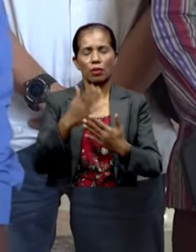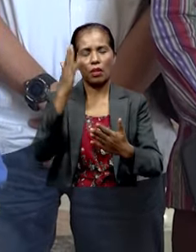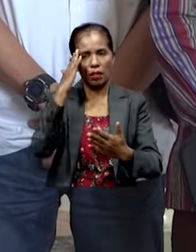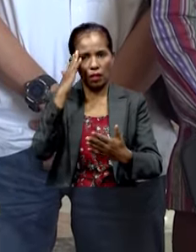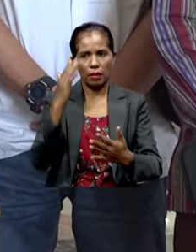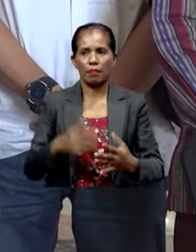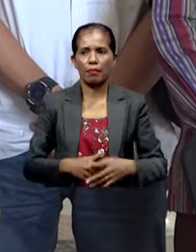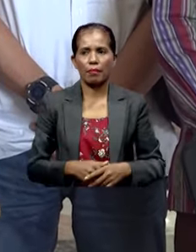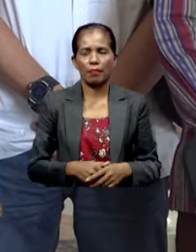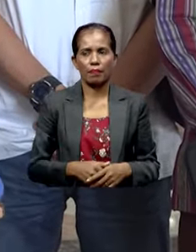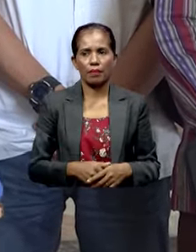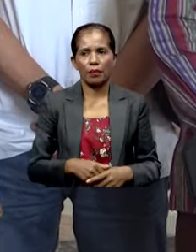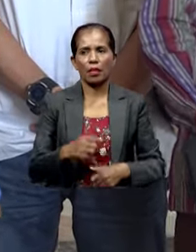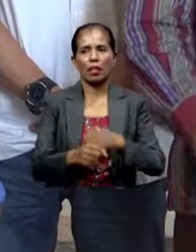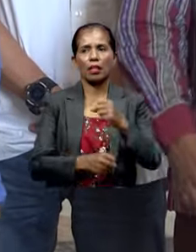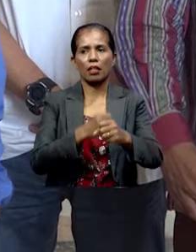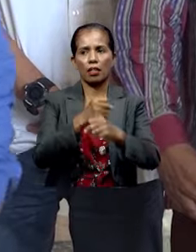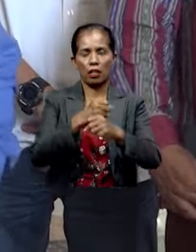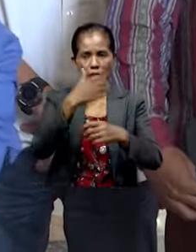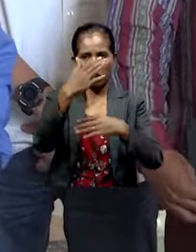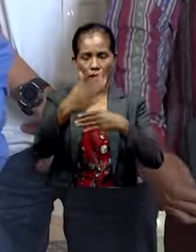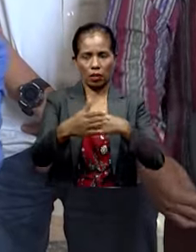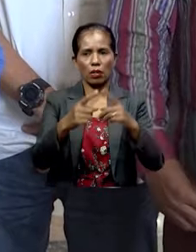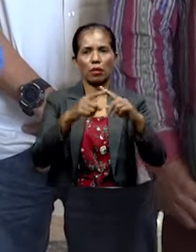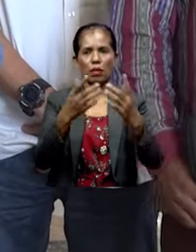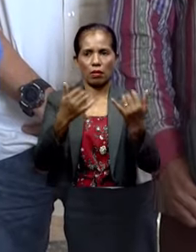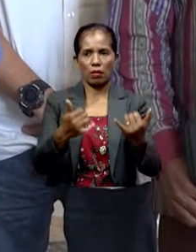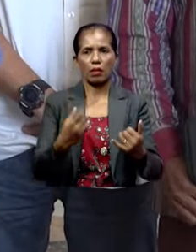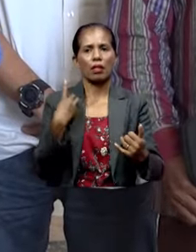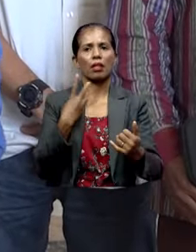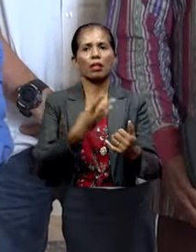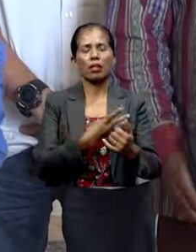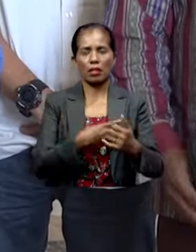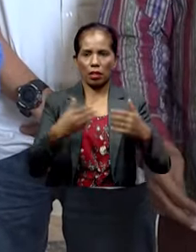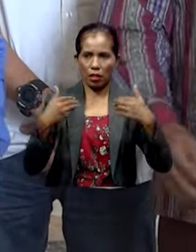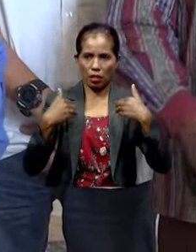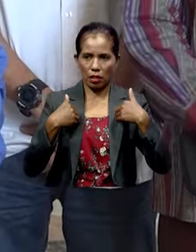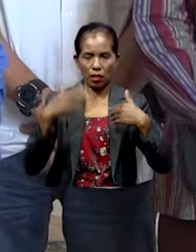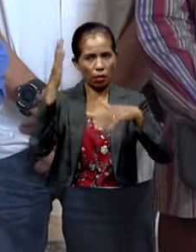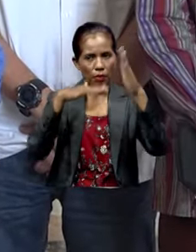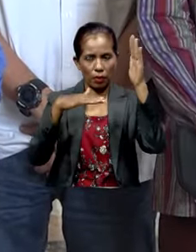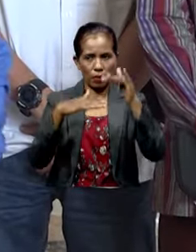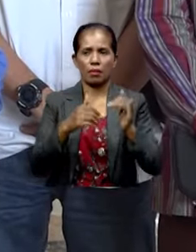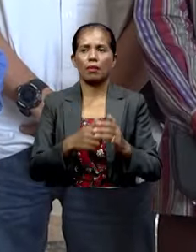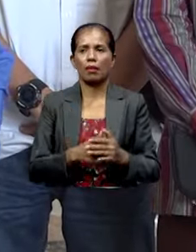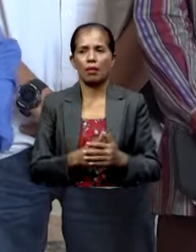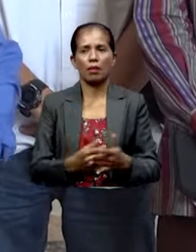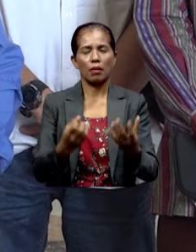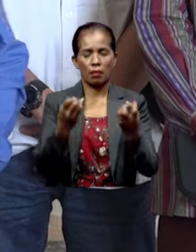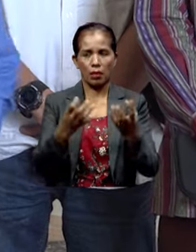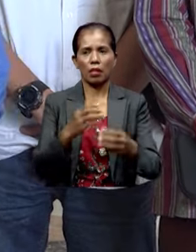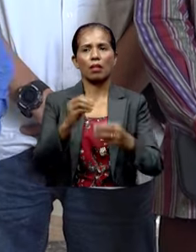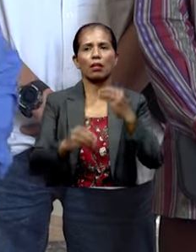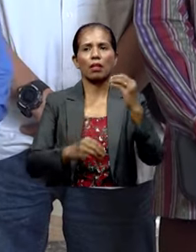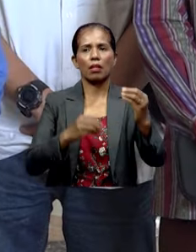Katak, e a Tina Hira Nilar Antora Tirané, e tem problema para com